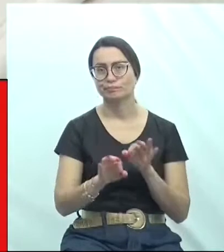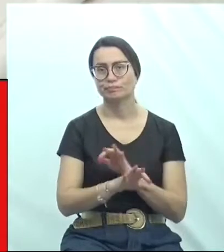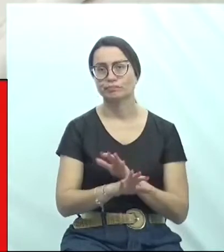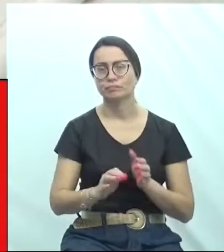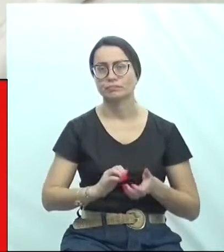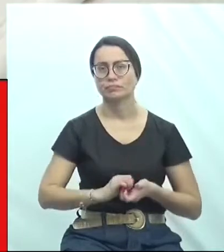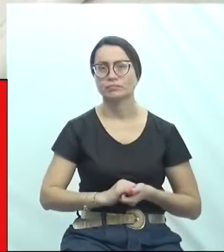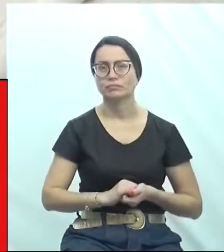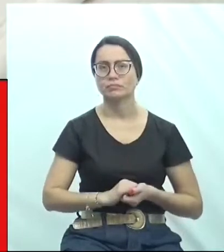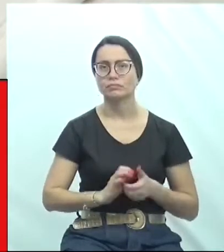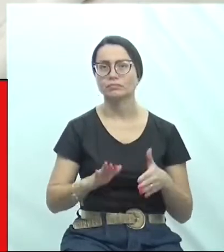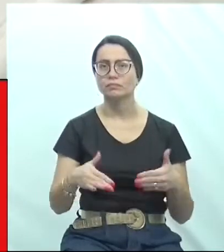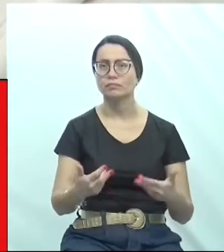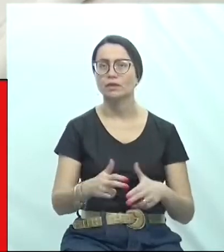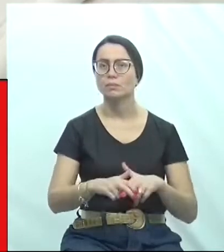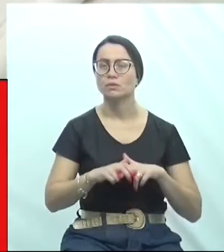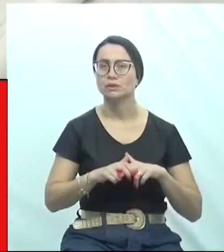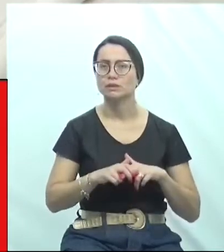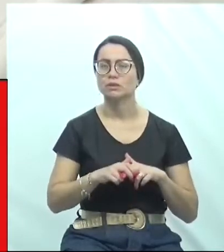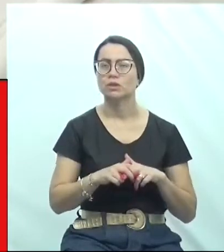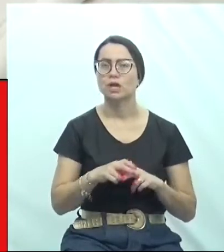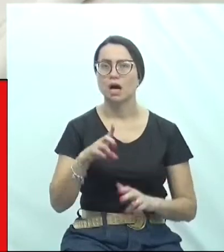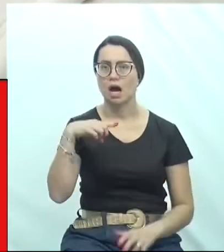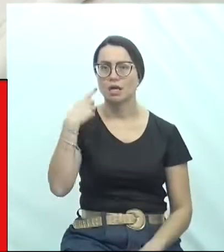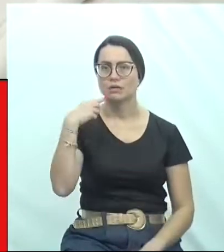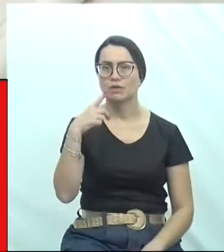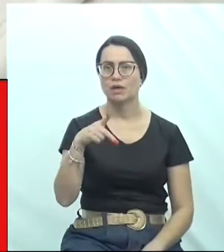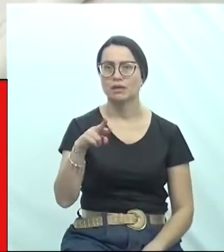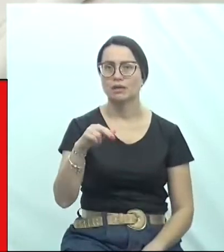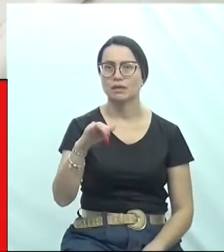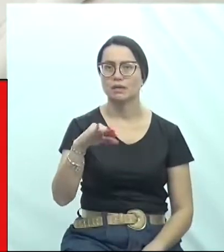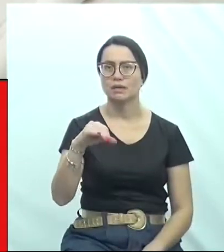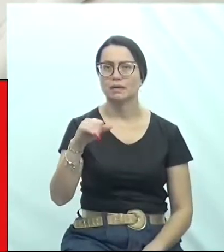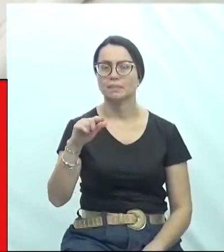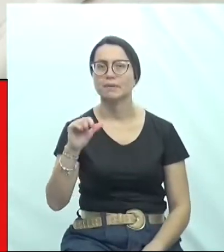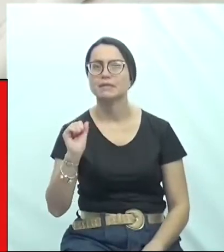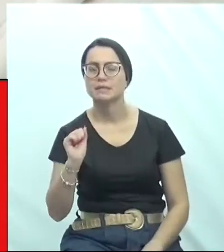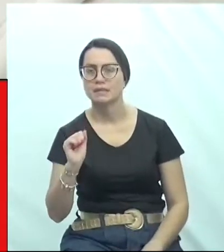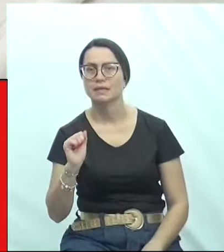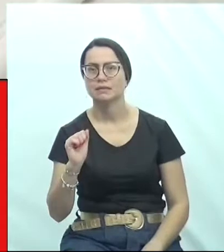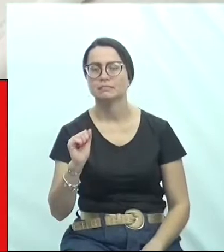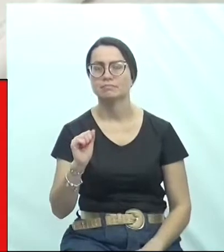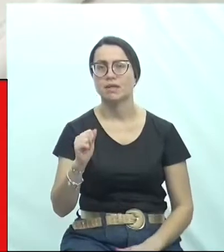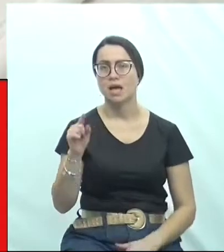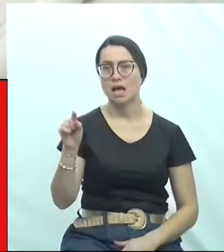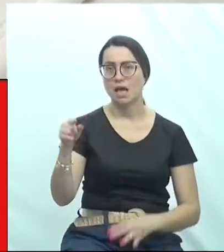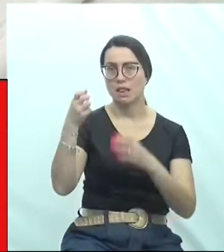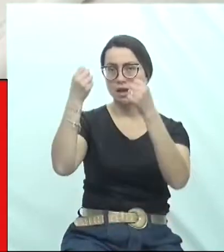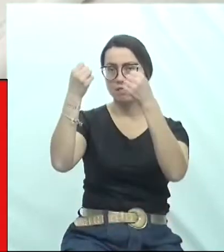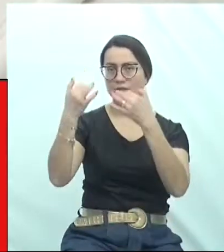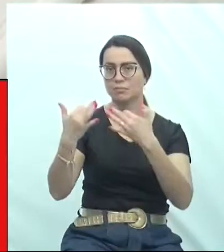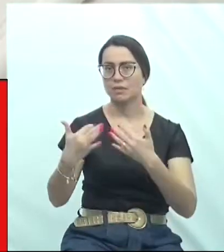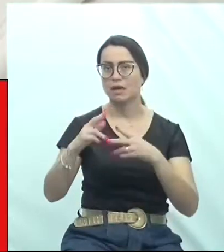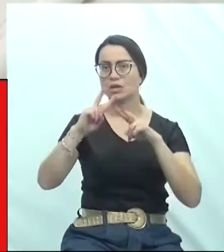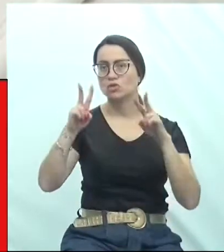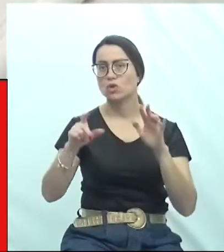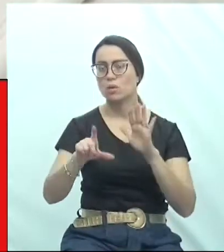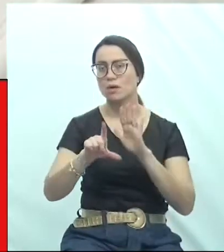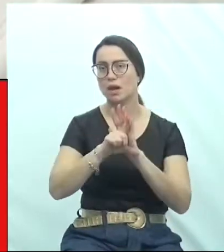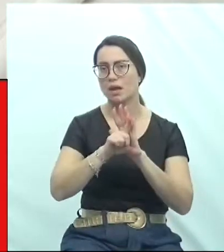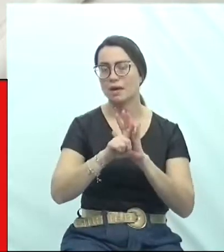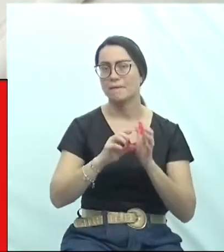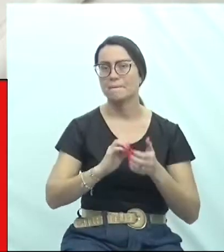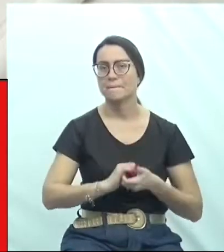a advogada Priscila, que ela vai explicar para vocês legalmente, a situação, e o engenheiro mecânico